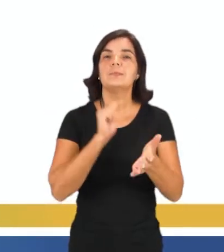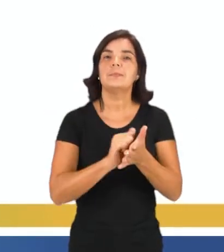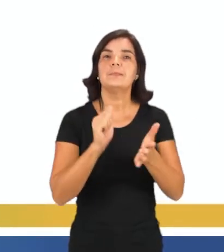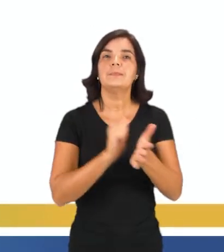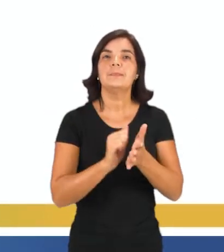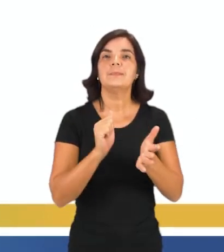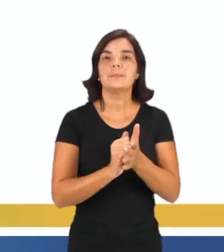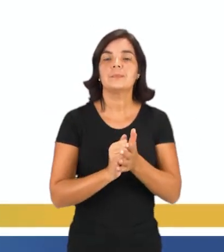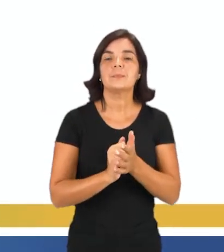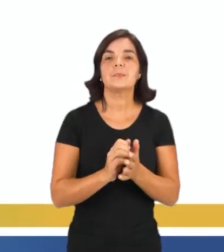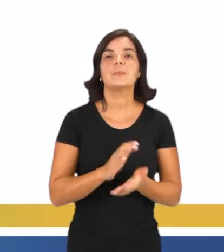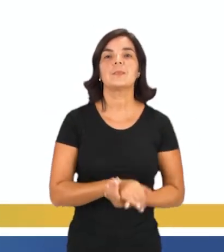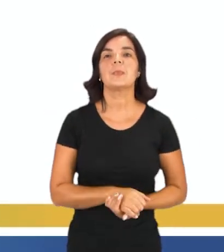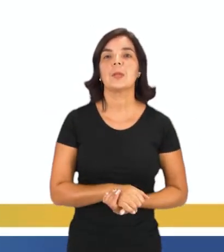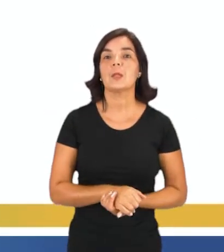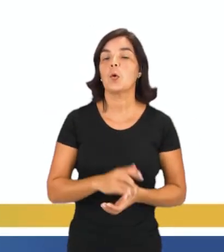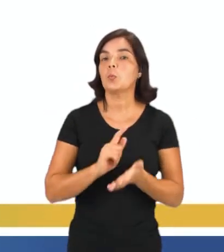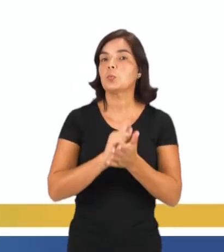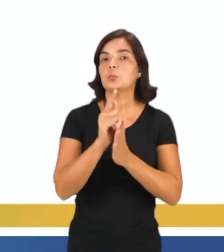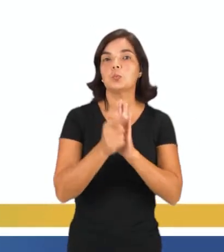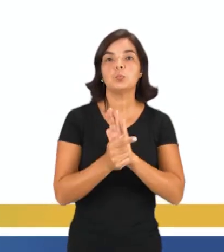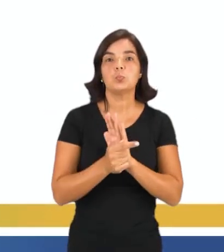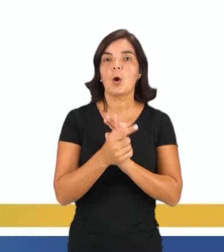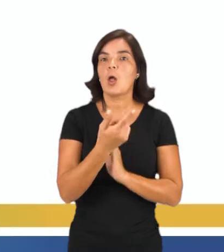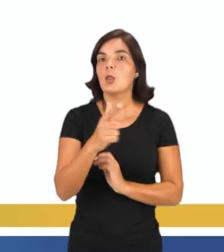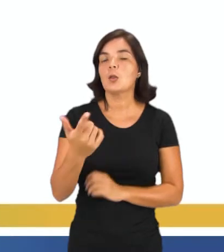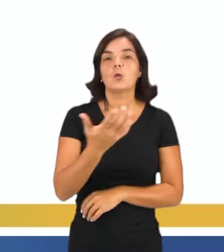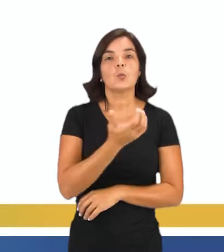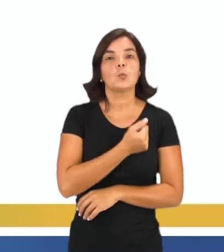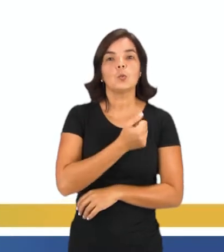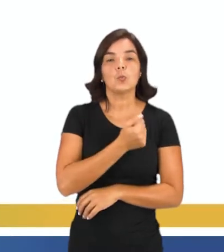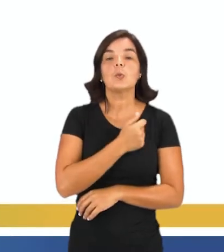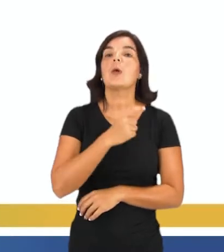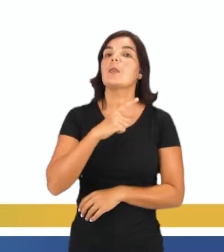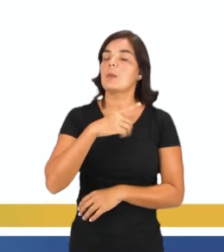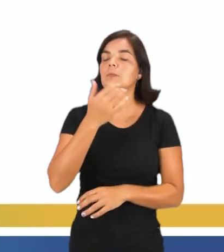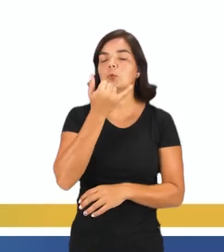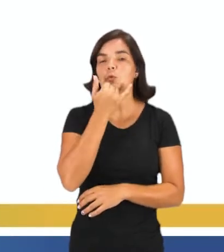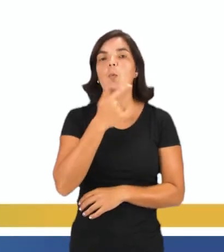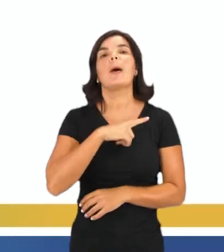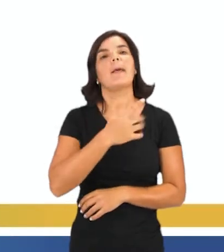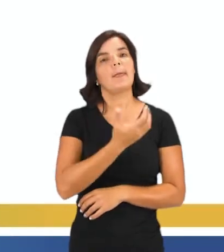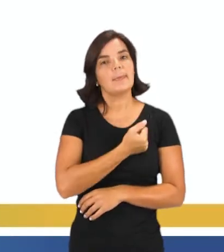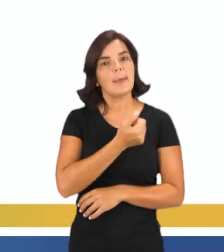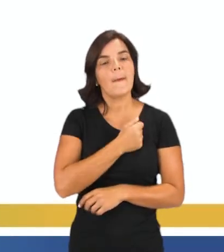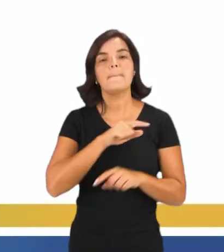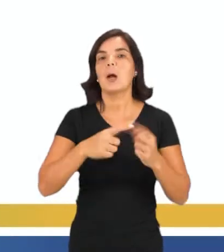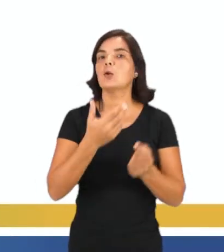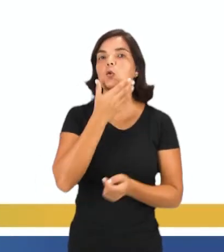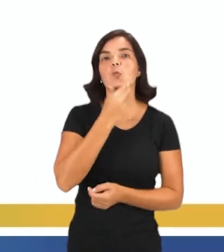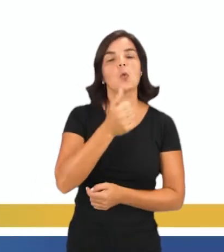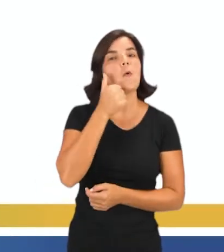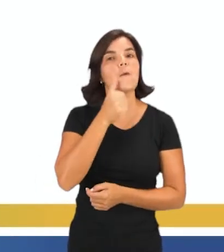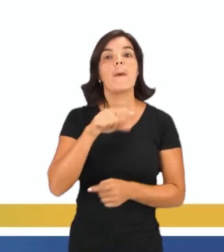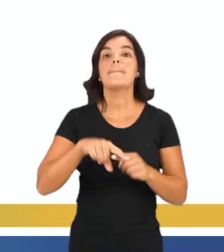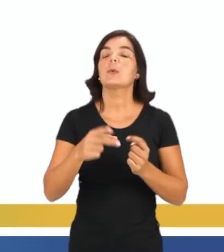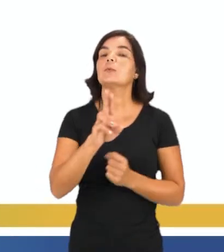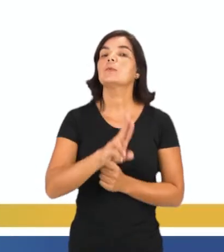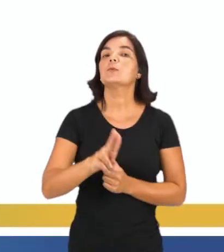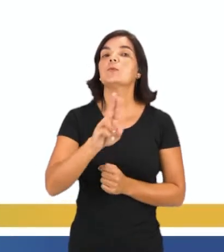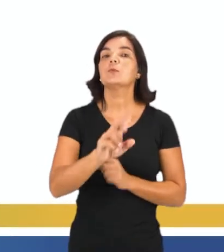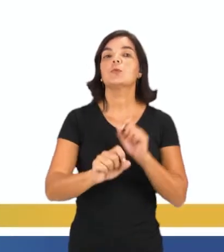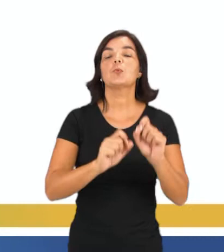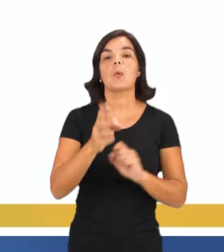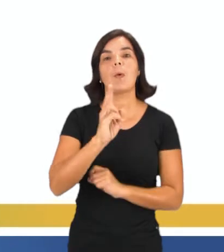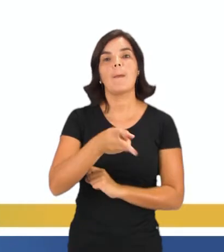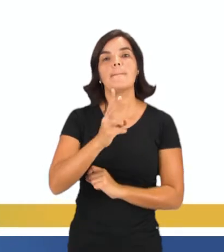escrita, eles não têm gênero, não têm número, eles têm número, mas eles não têm feminino e masculino. Então, nós vamos utilizar